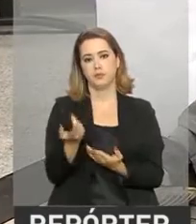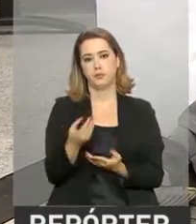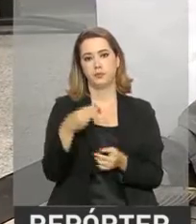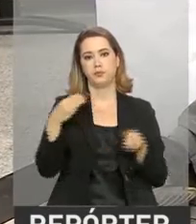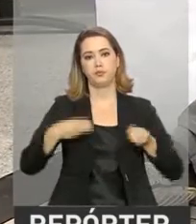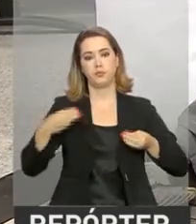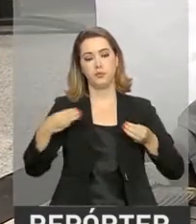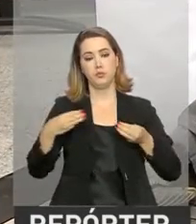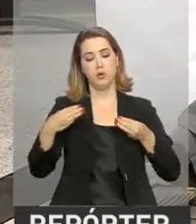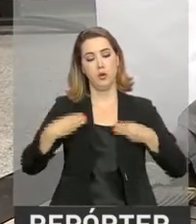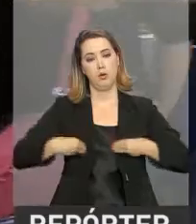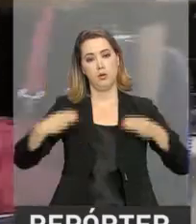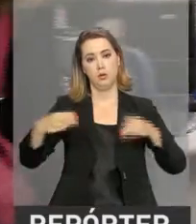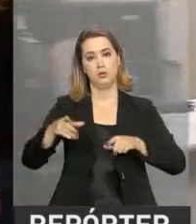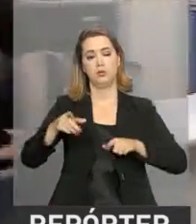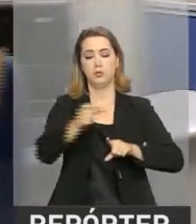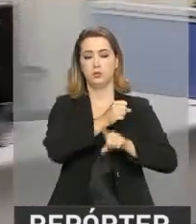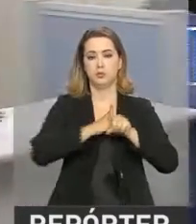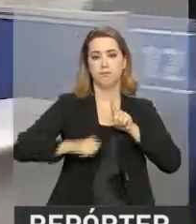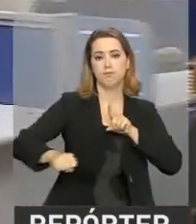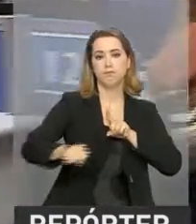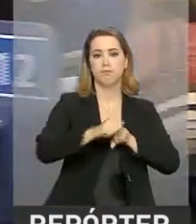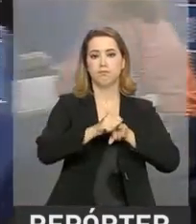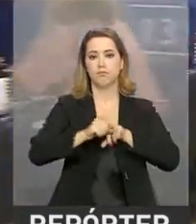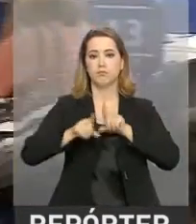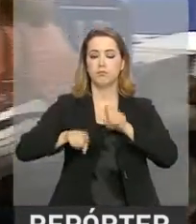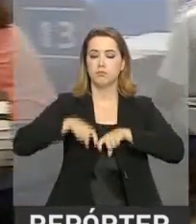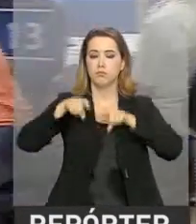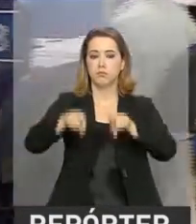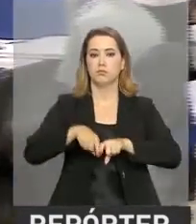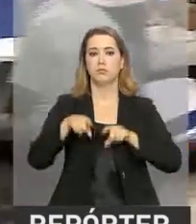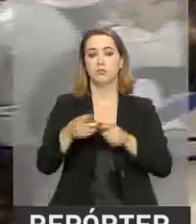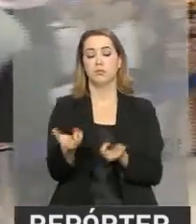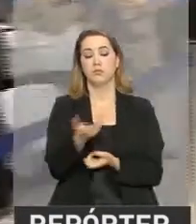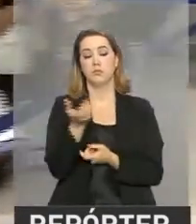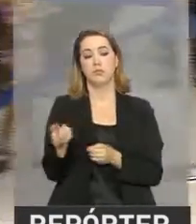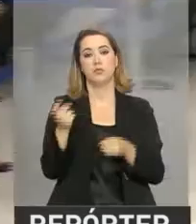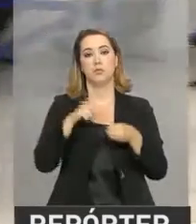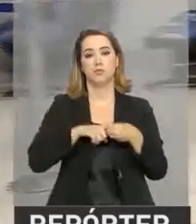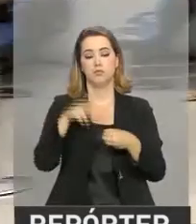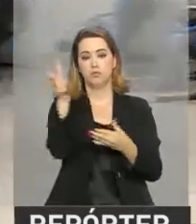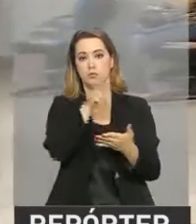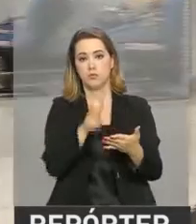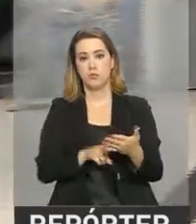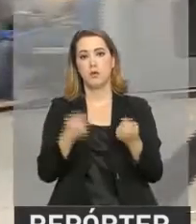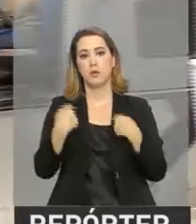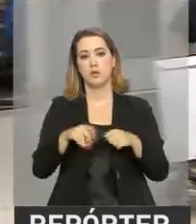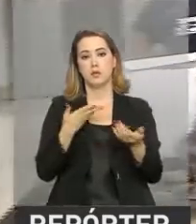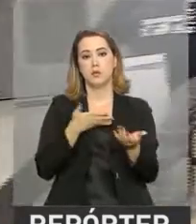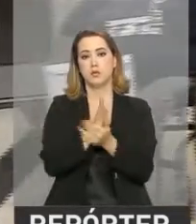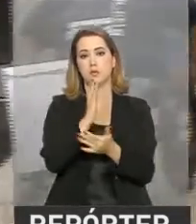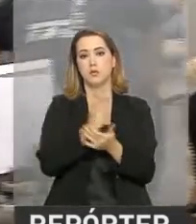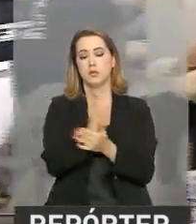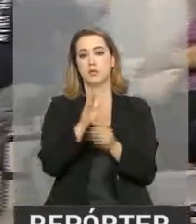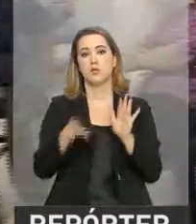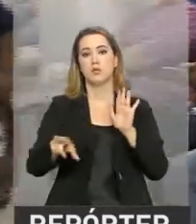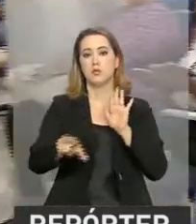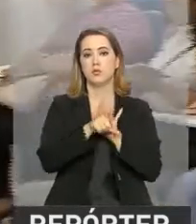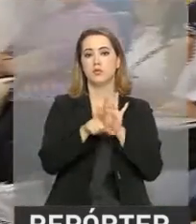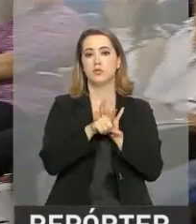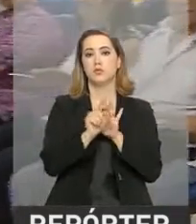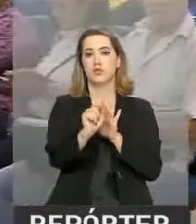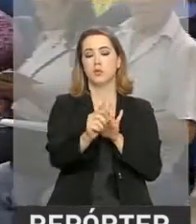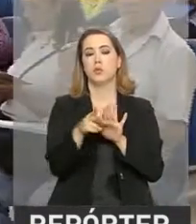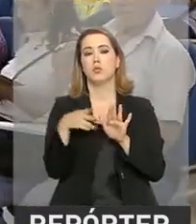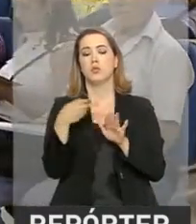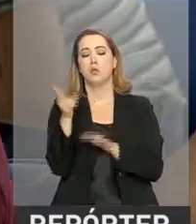social e agrário espera retomar a revisão nos pagamentos para isso aguarda a aprovação do projeto de lei em regime